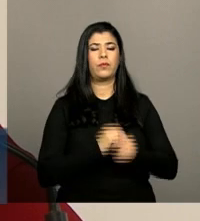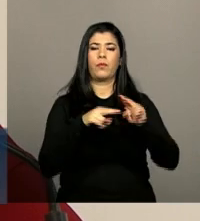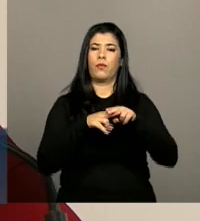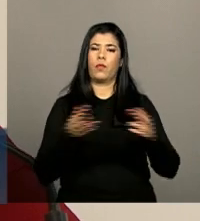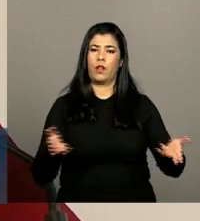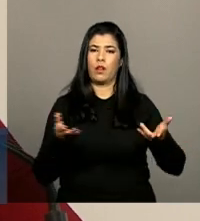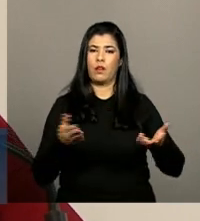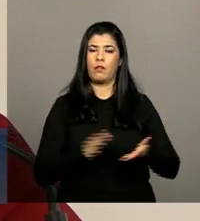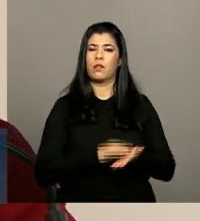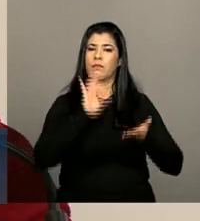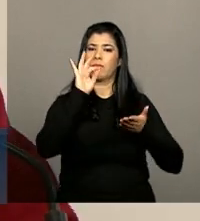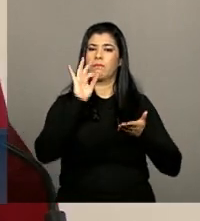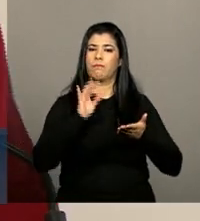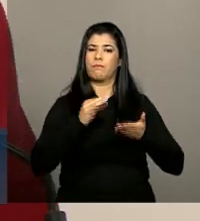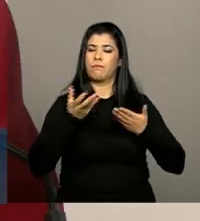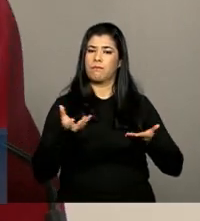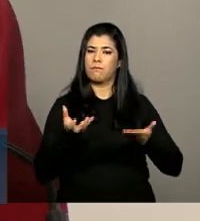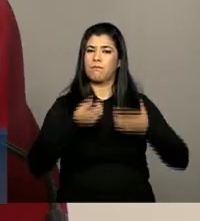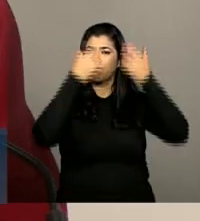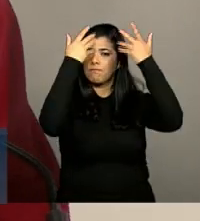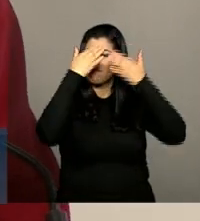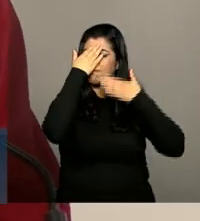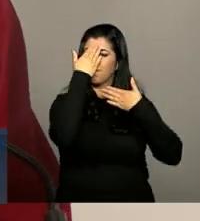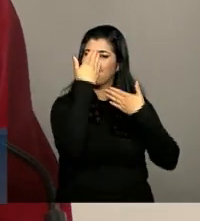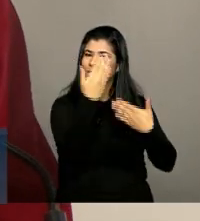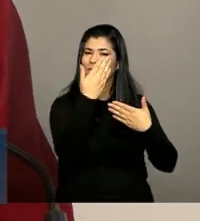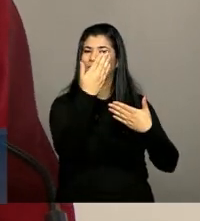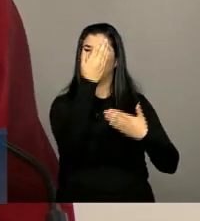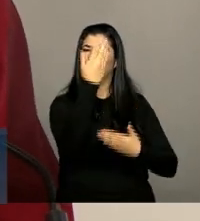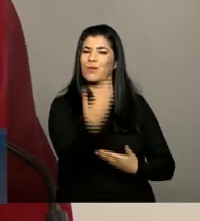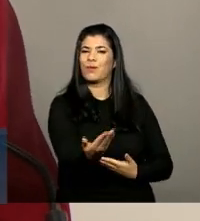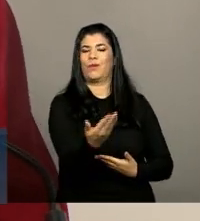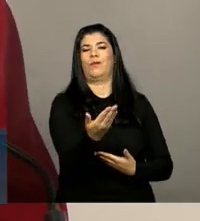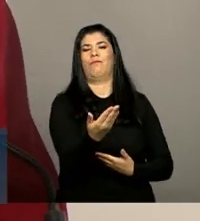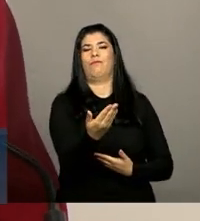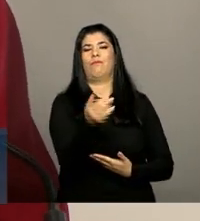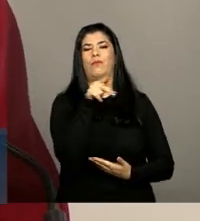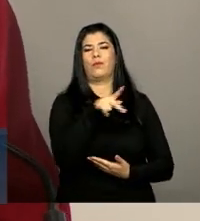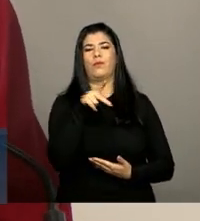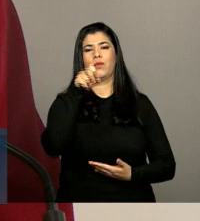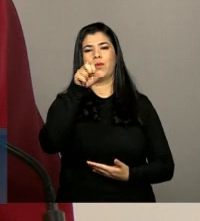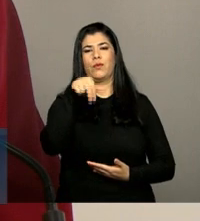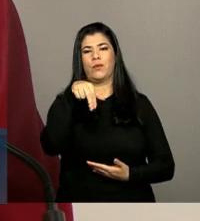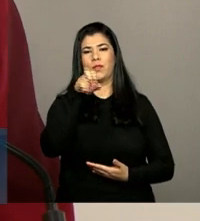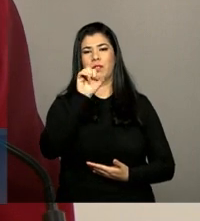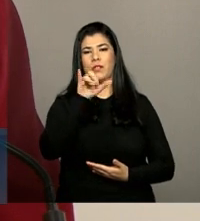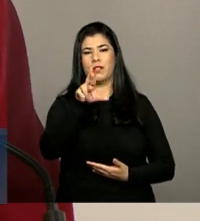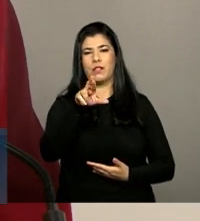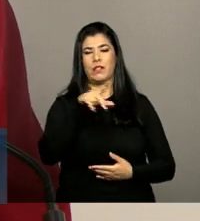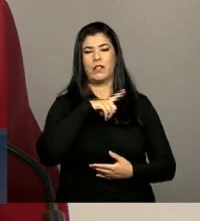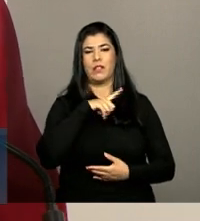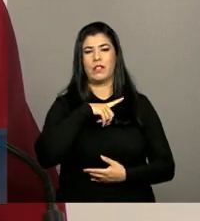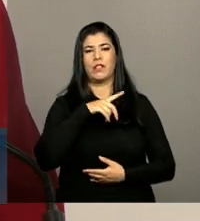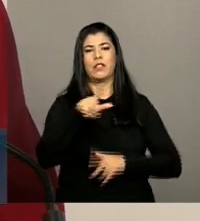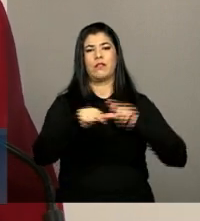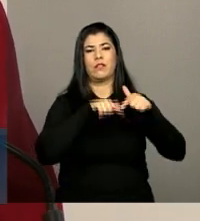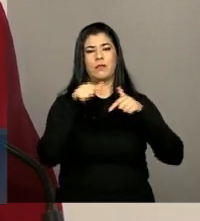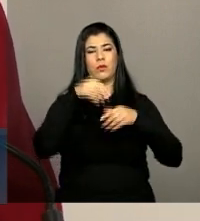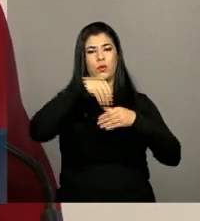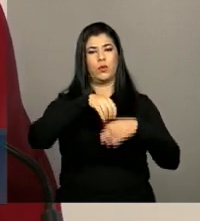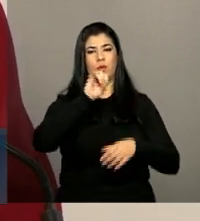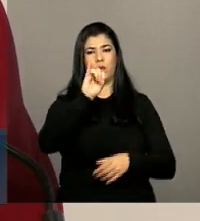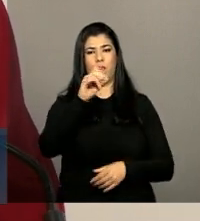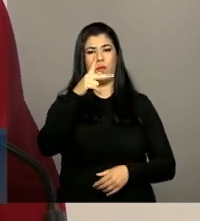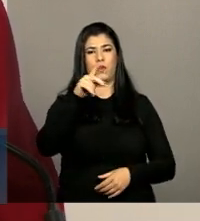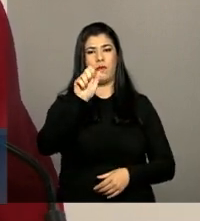registro aqui o meu caloroso agradecimento ao Neri por seu trabalho no ipia e na secretaria de